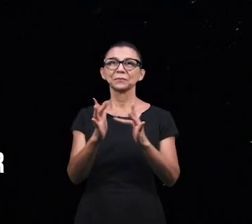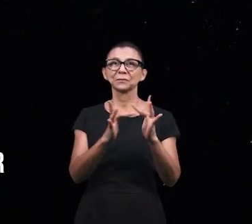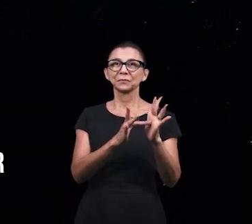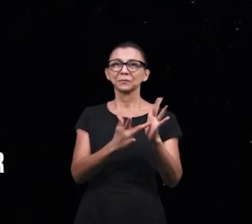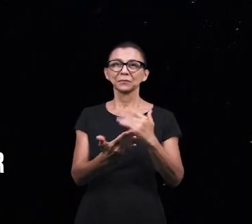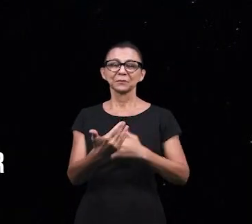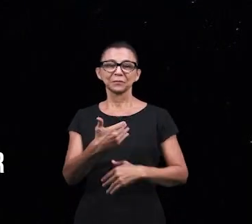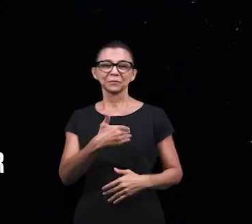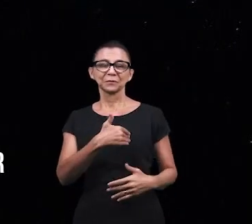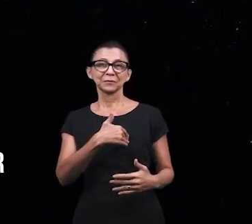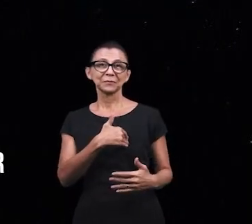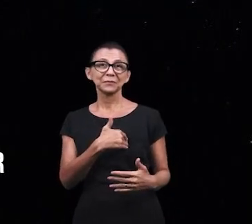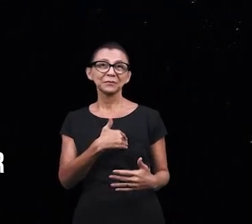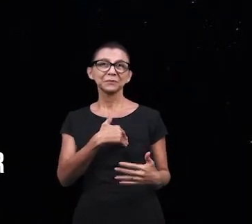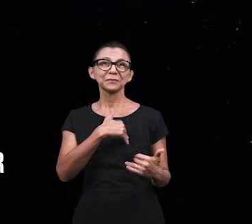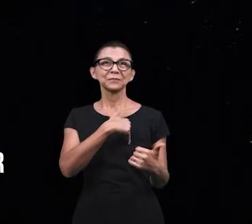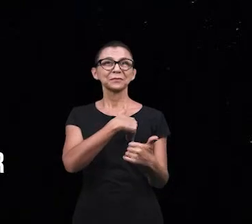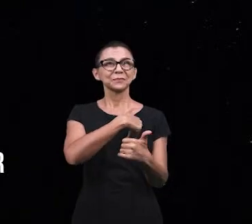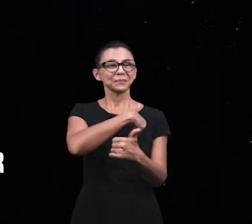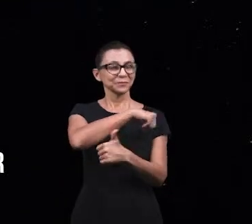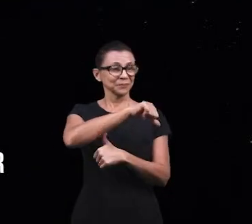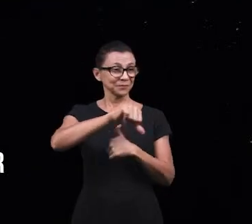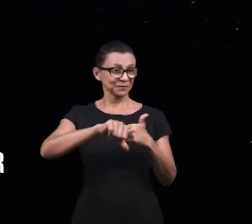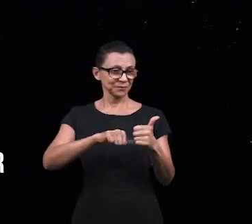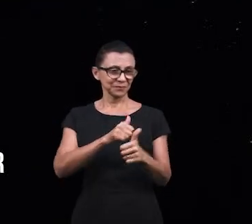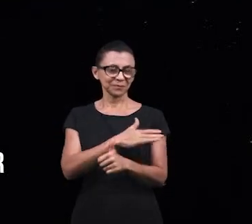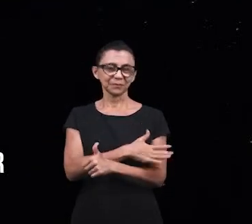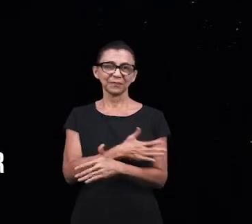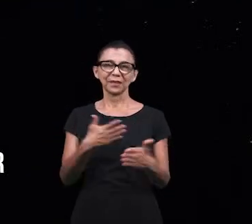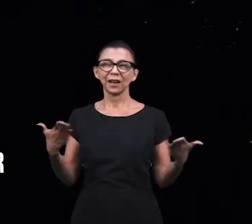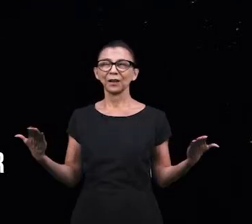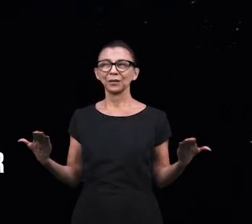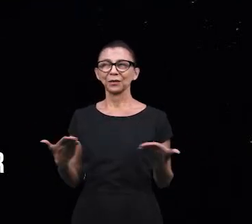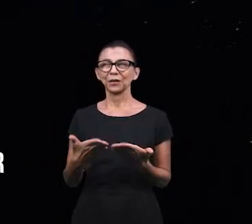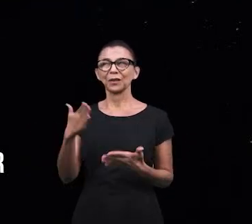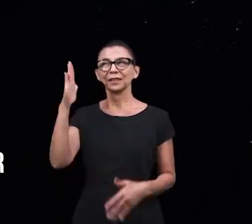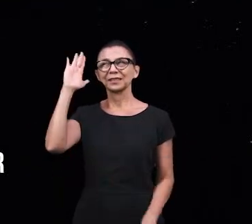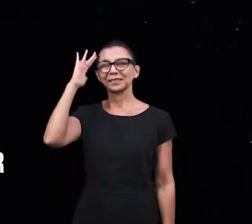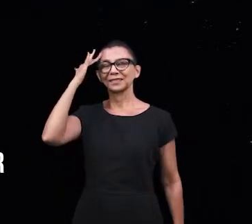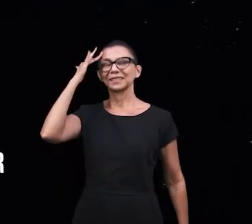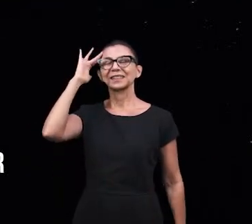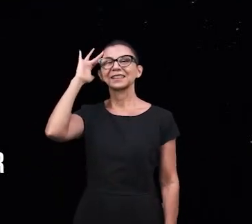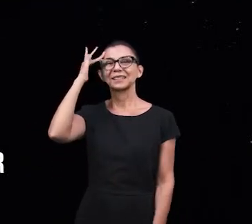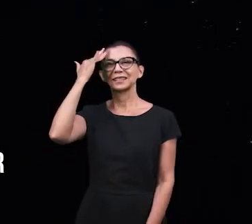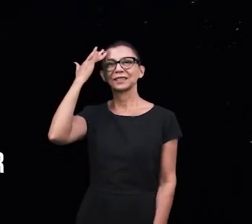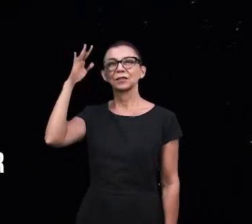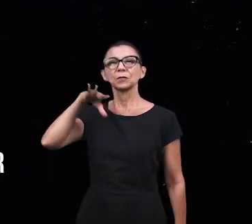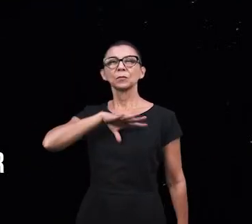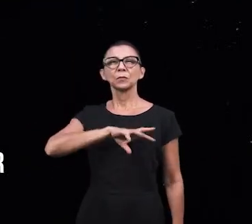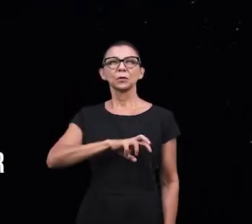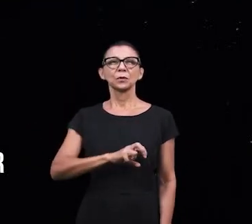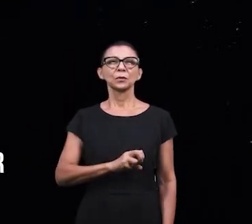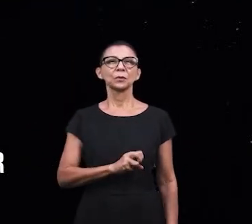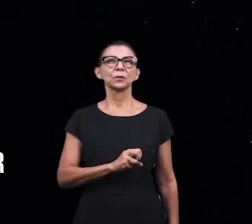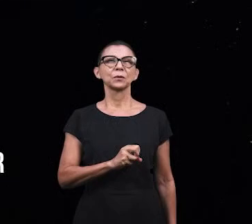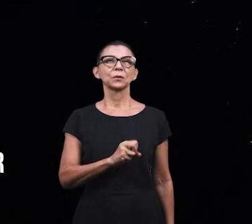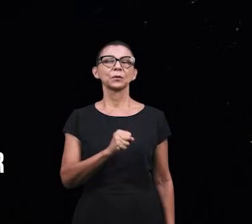Jesus. Nasci de novo para entender o amor